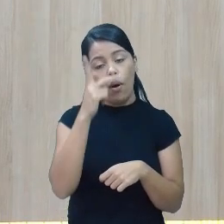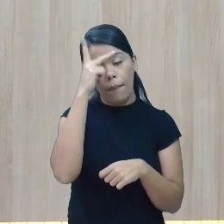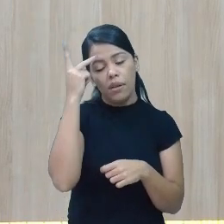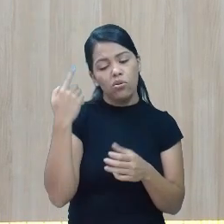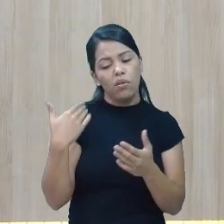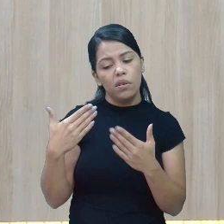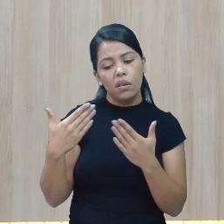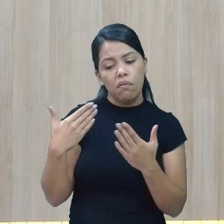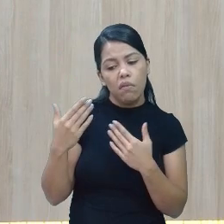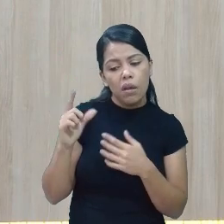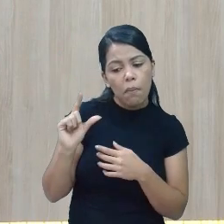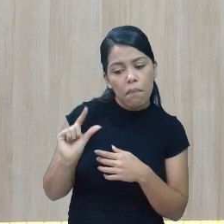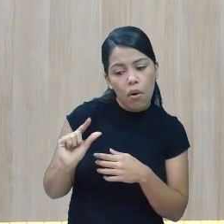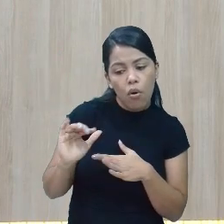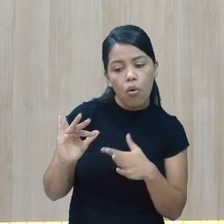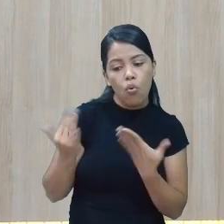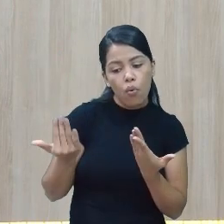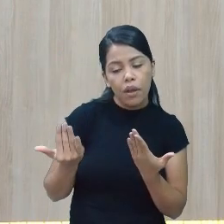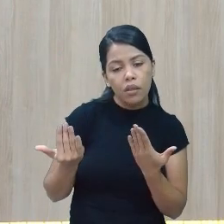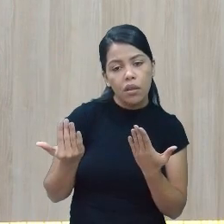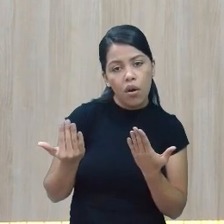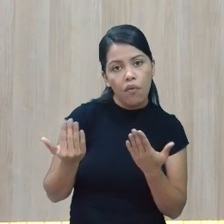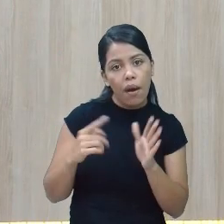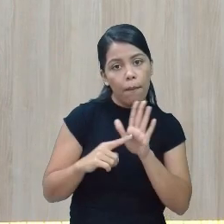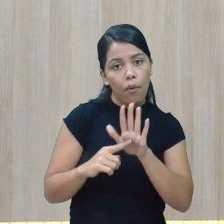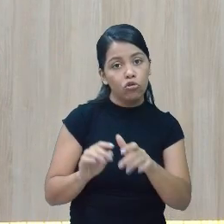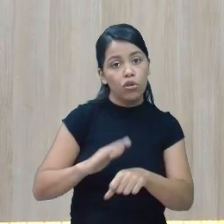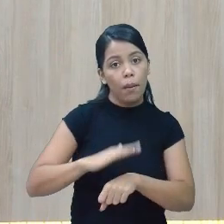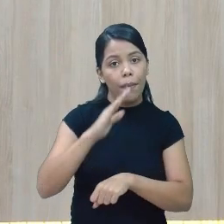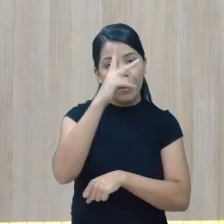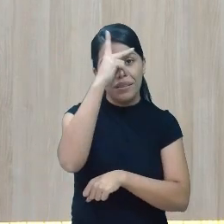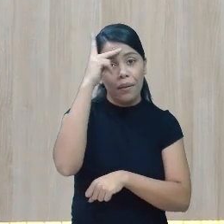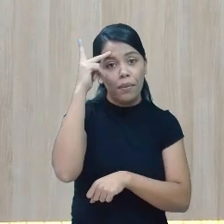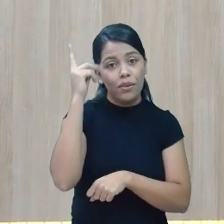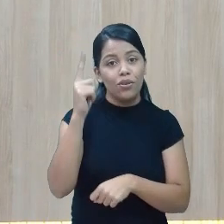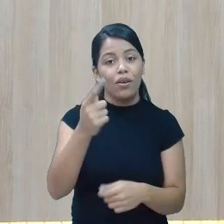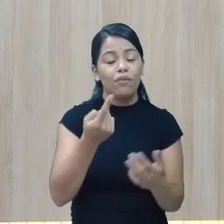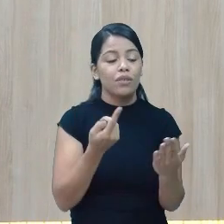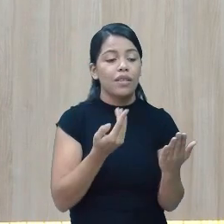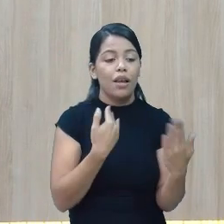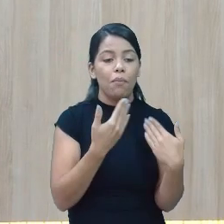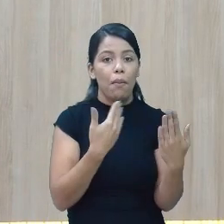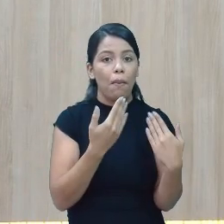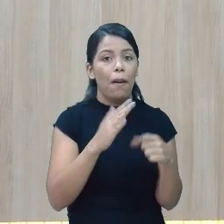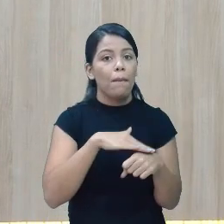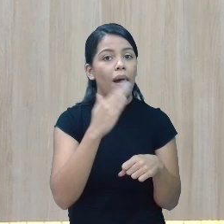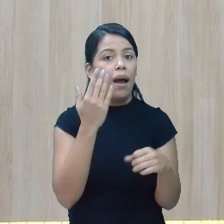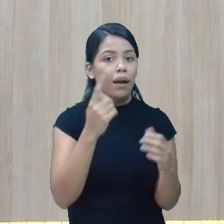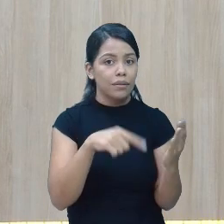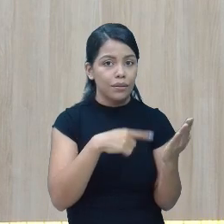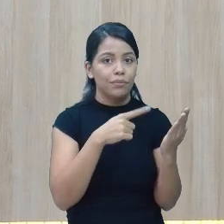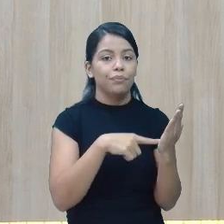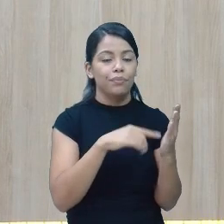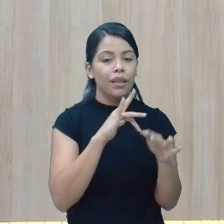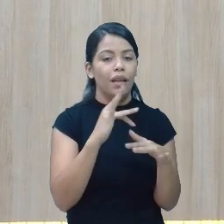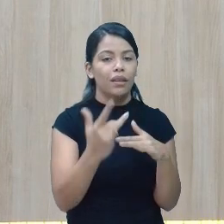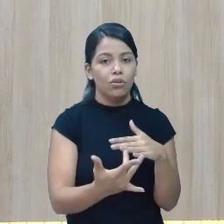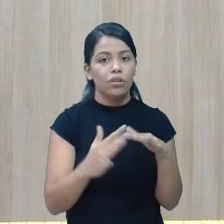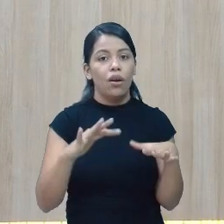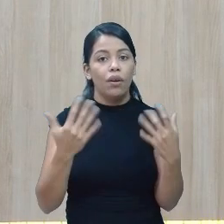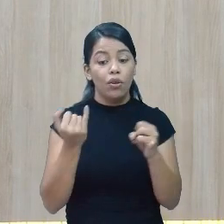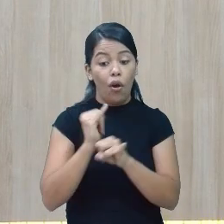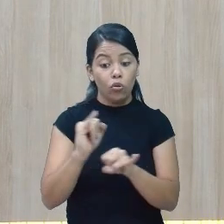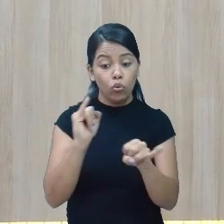rede social, tá certo? Então esses dados e essas informações, hoje em dia, ela tem muito valor. Ou